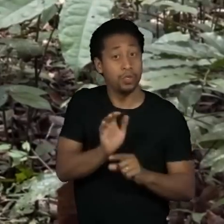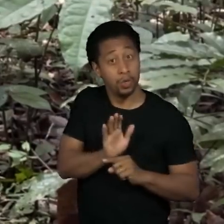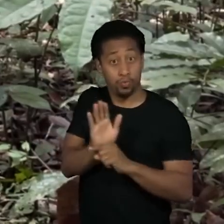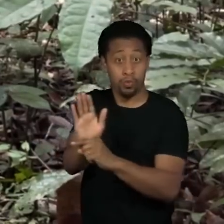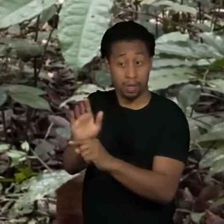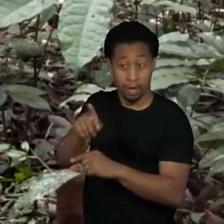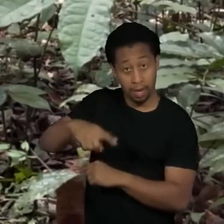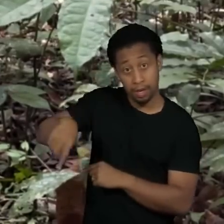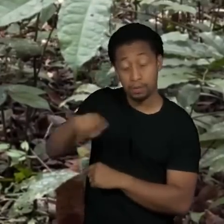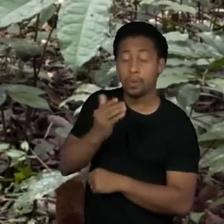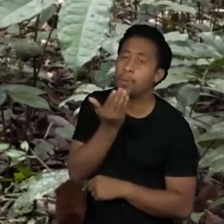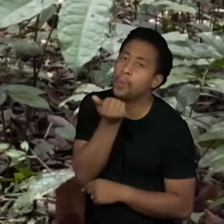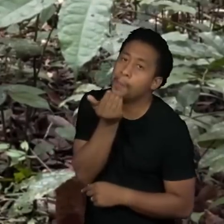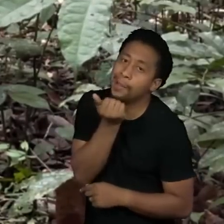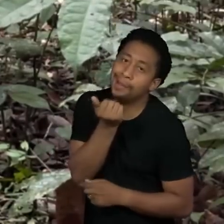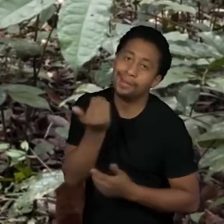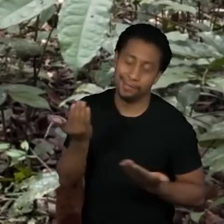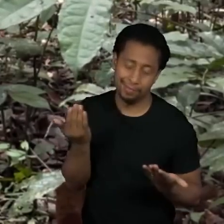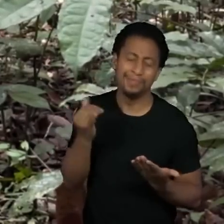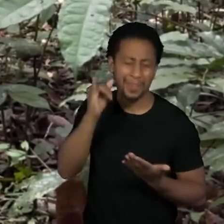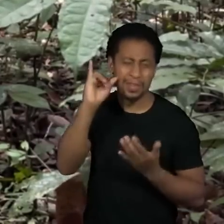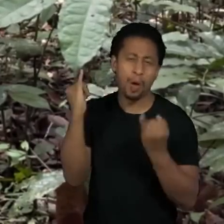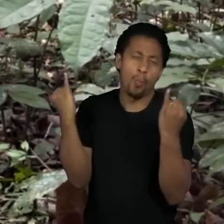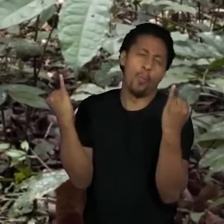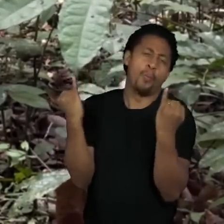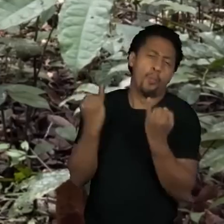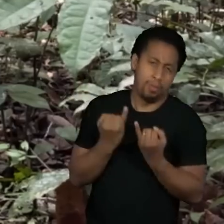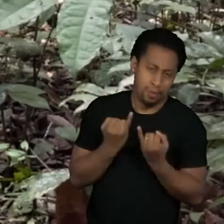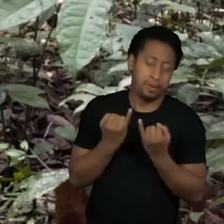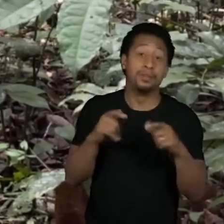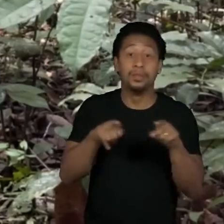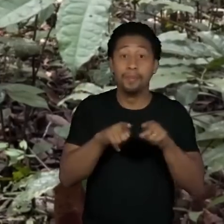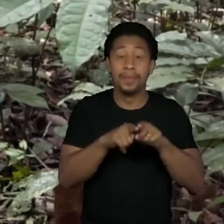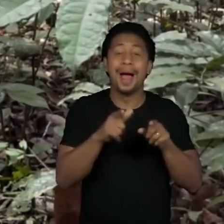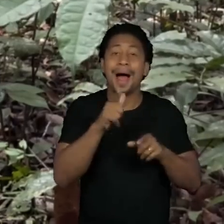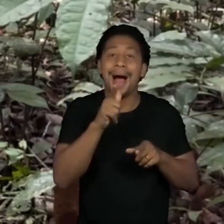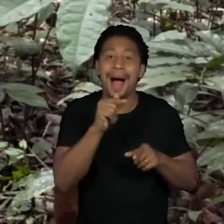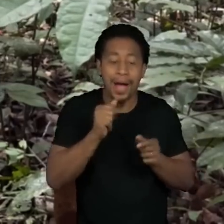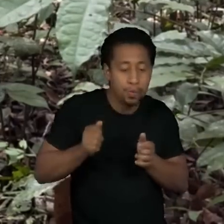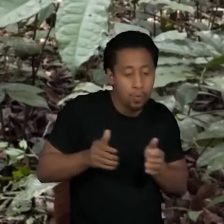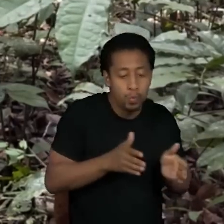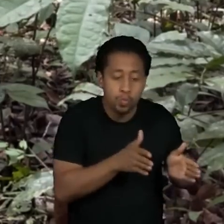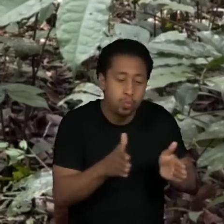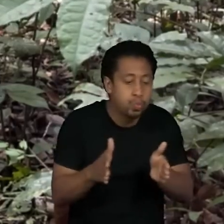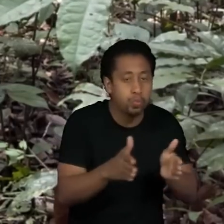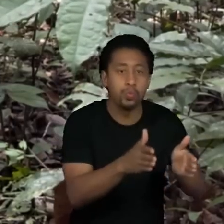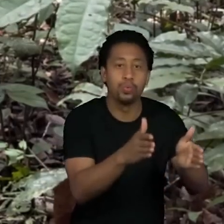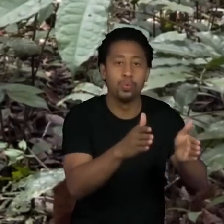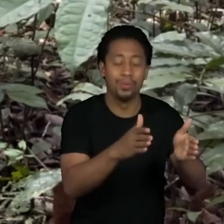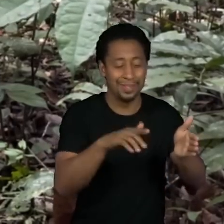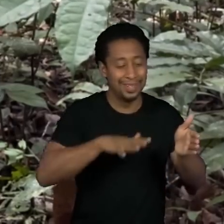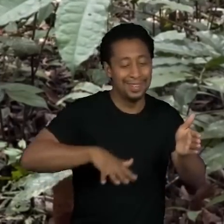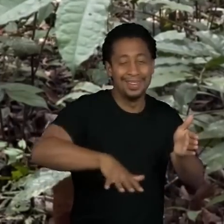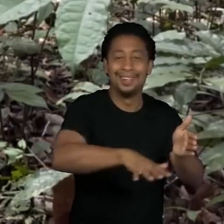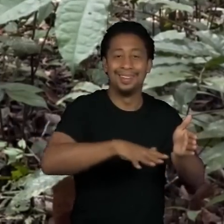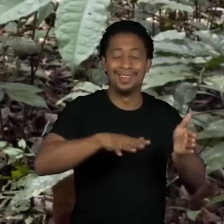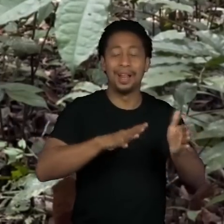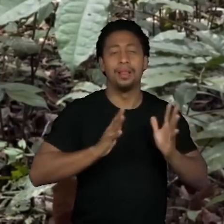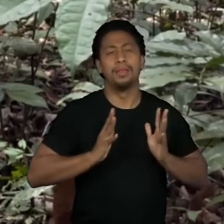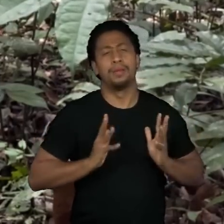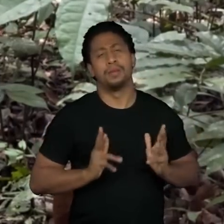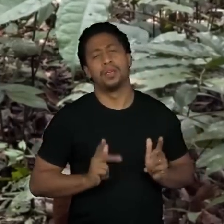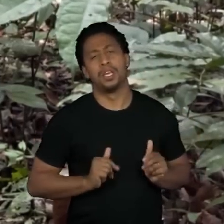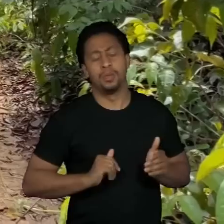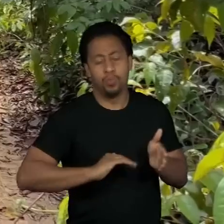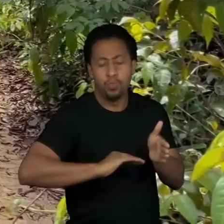segurança alimentar, na forma de proteção do recurso hídrico, que surpreendentemente é um dos nossos maiores desafios